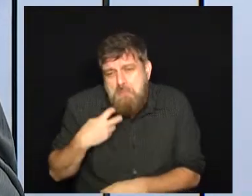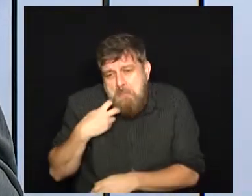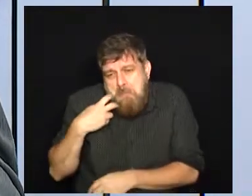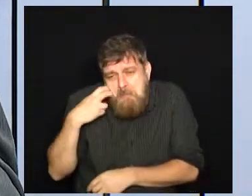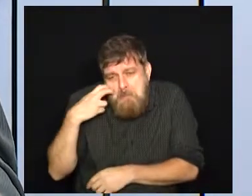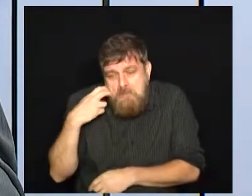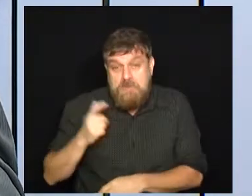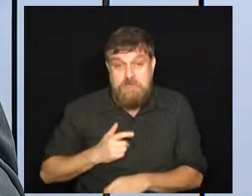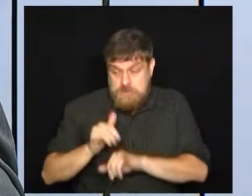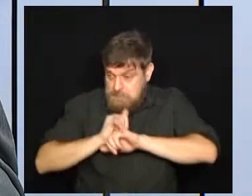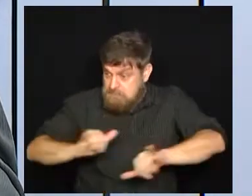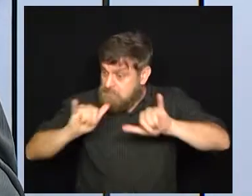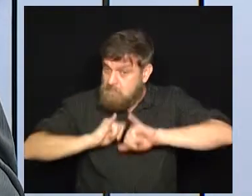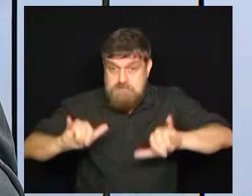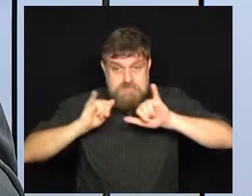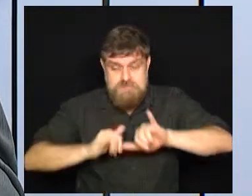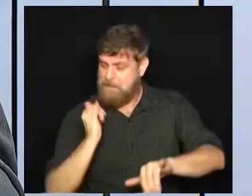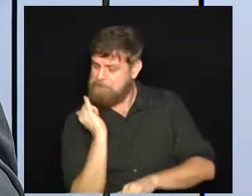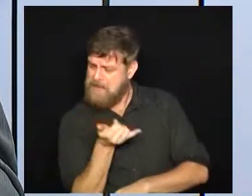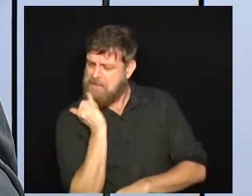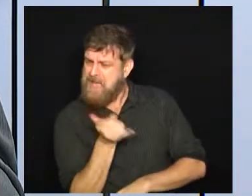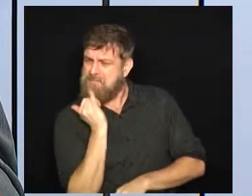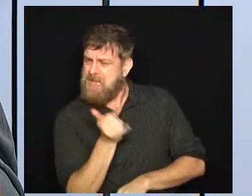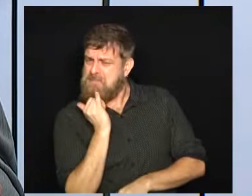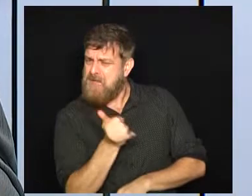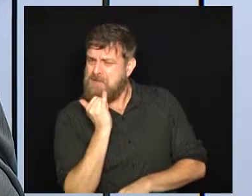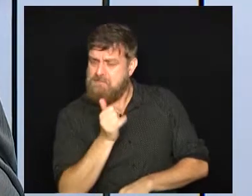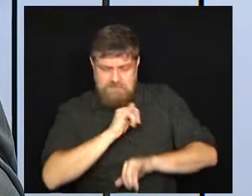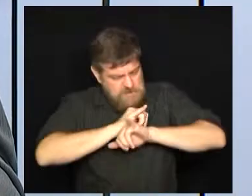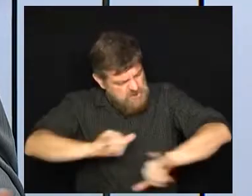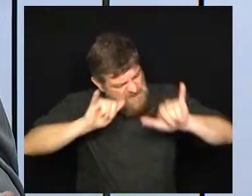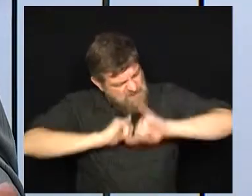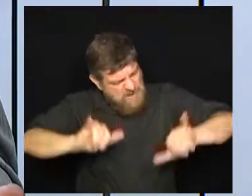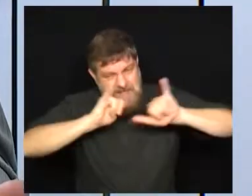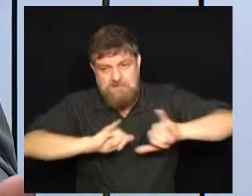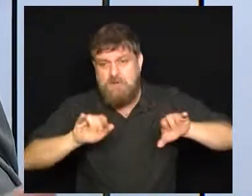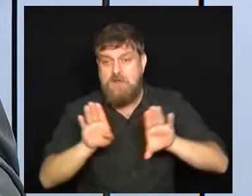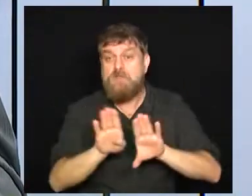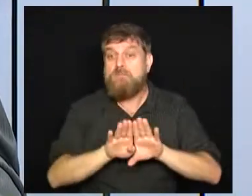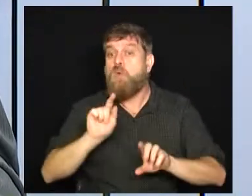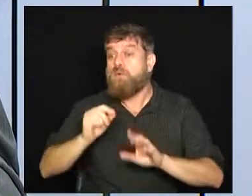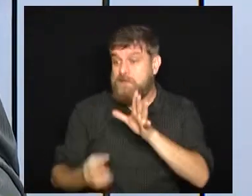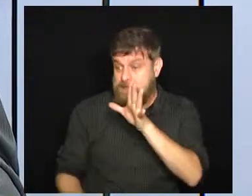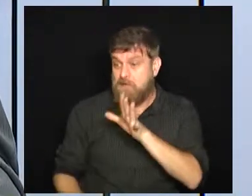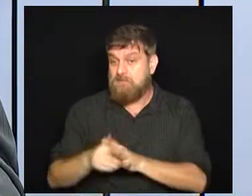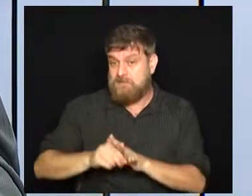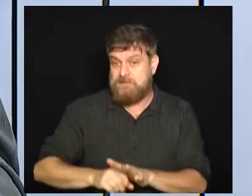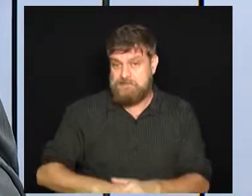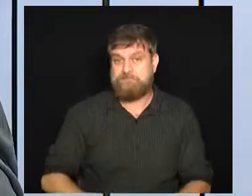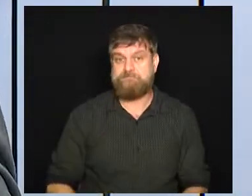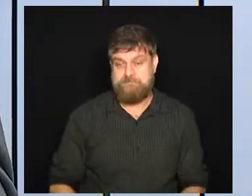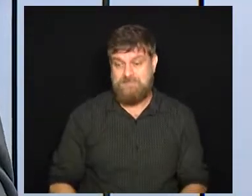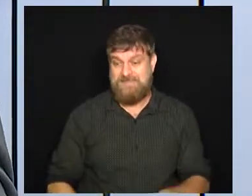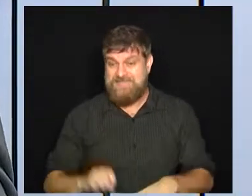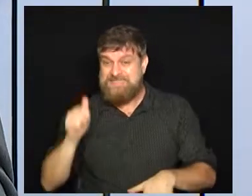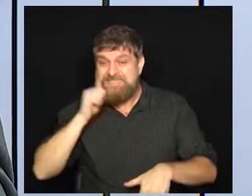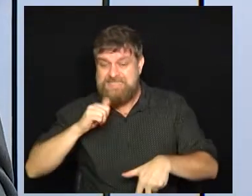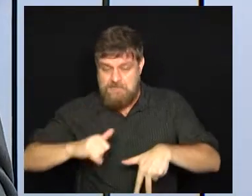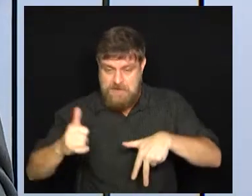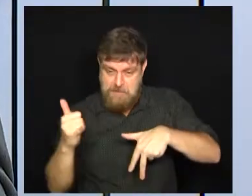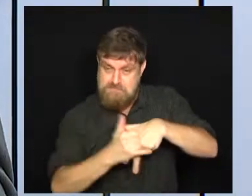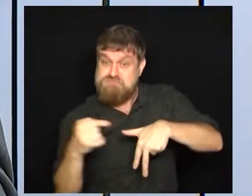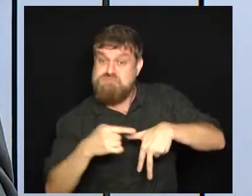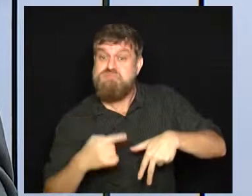precisamos massivamente fazer a divulgação, inclusive das penalidades, para que a gente possa alertar o conjunto